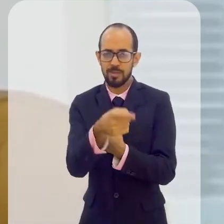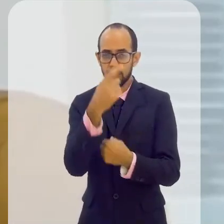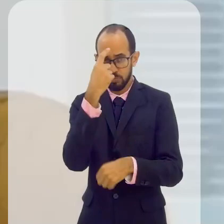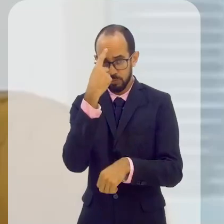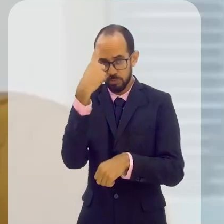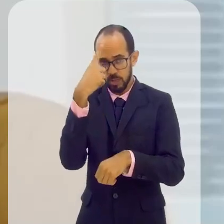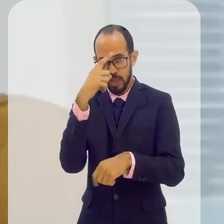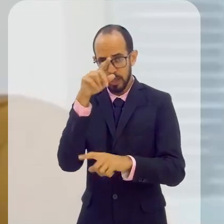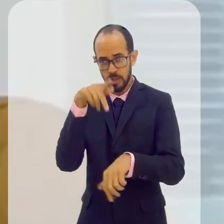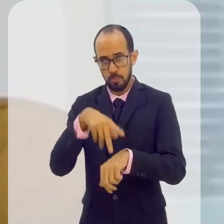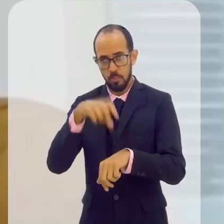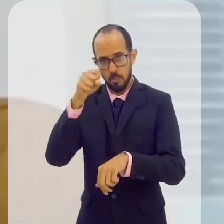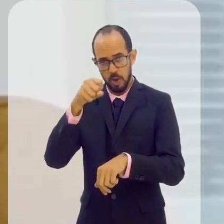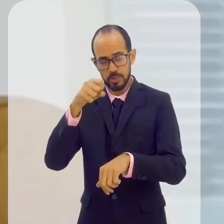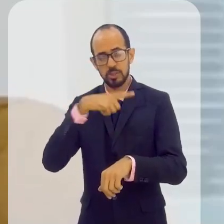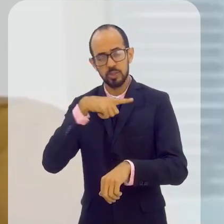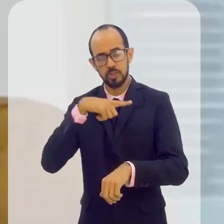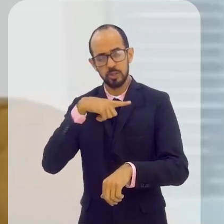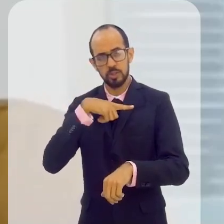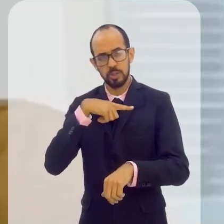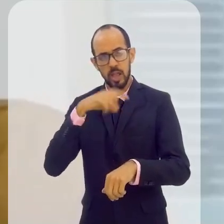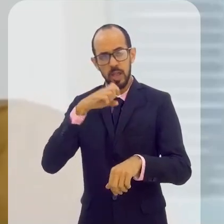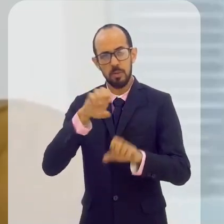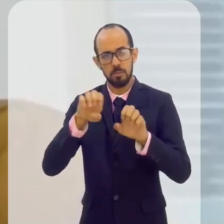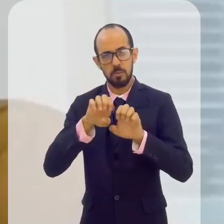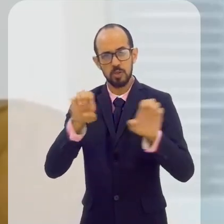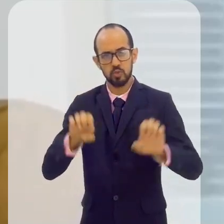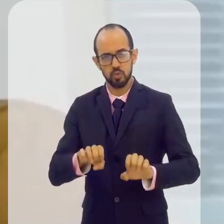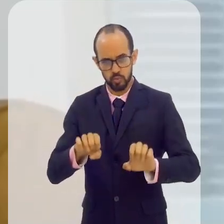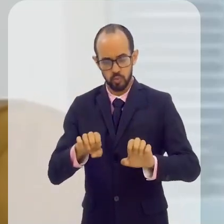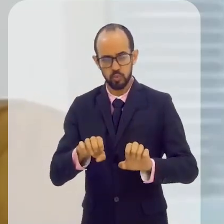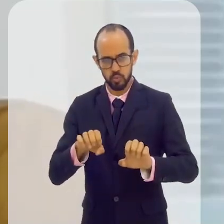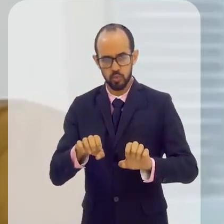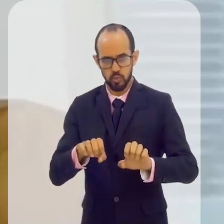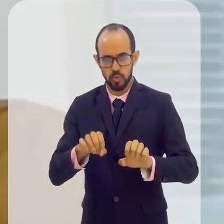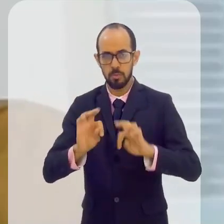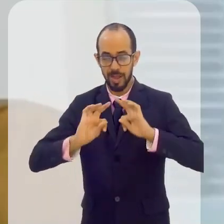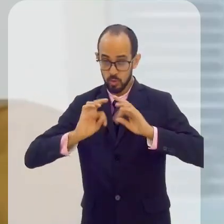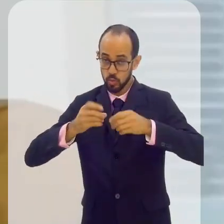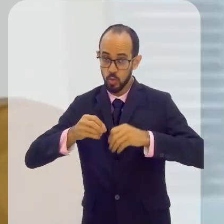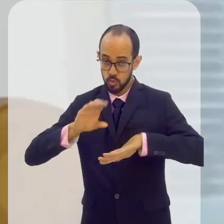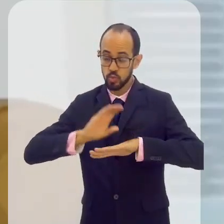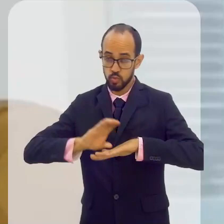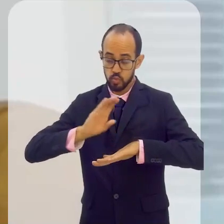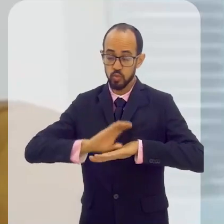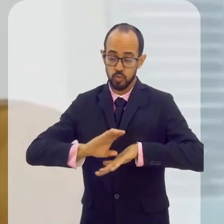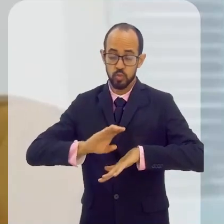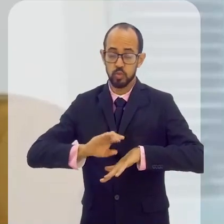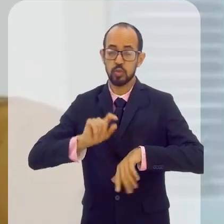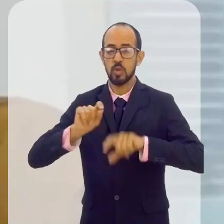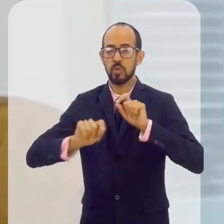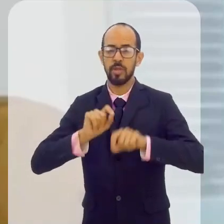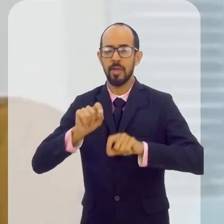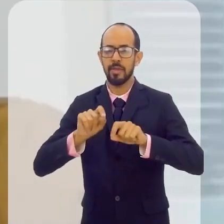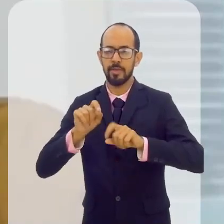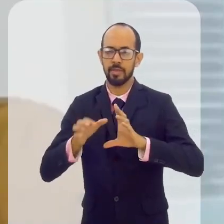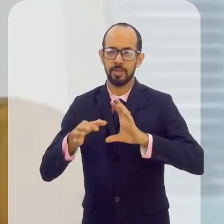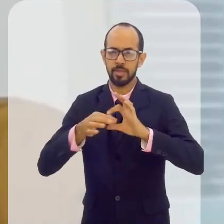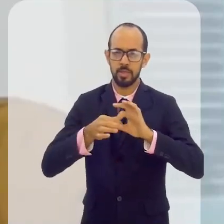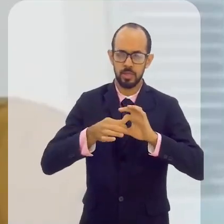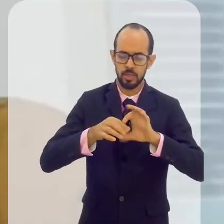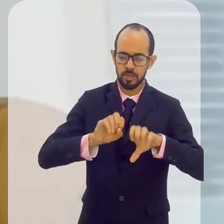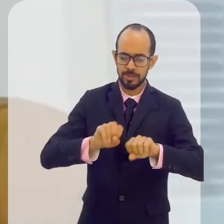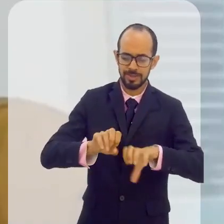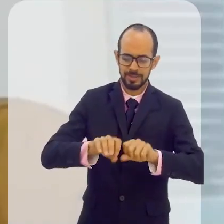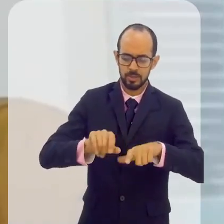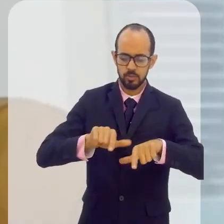E essa lógica da extensão, a gente tem uma premissa no nosso projeto pedagógico institucional, ou seja, que vale para todos os cursos, que a gente chama de